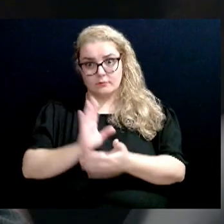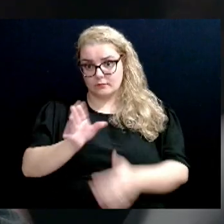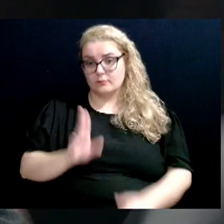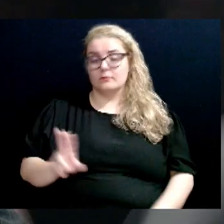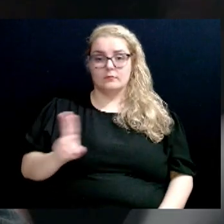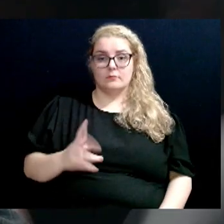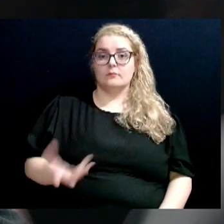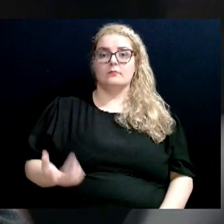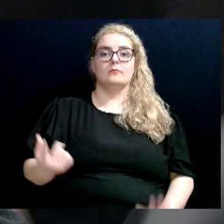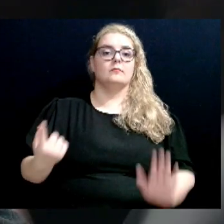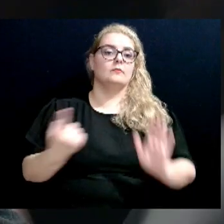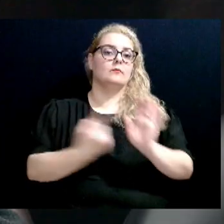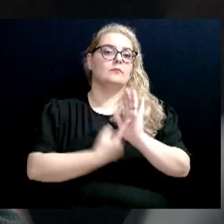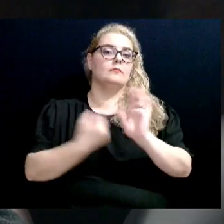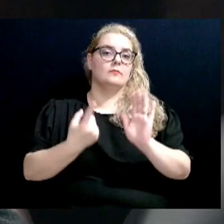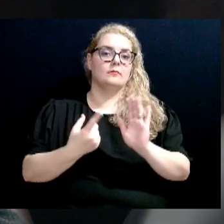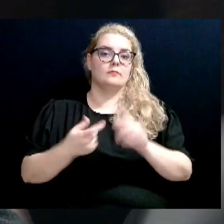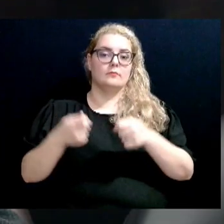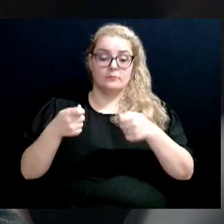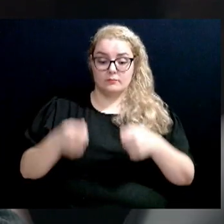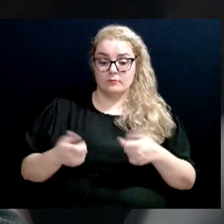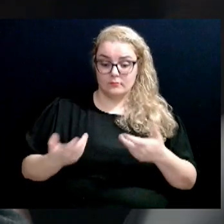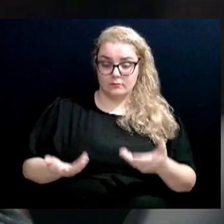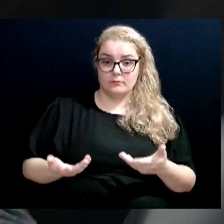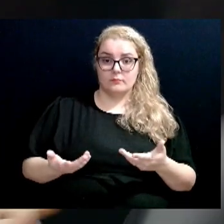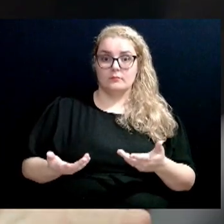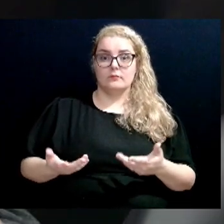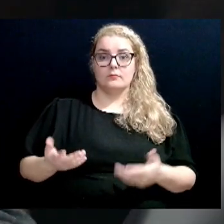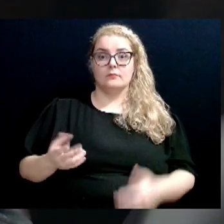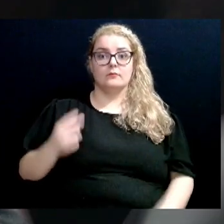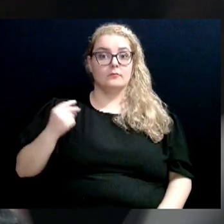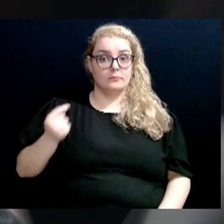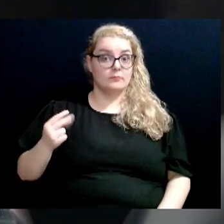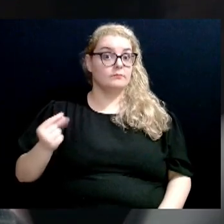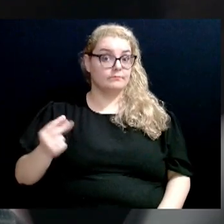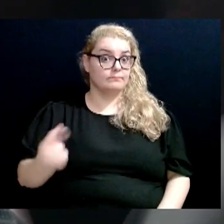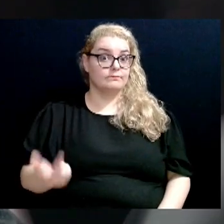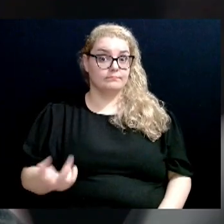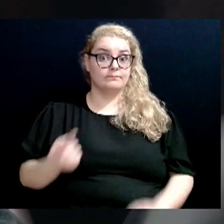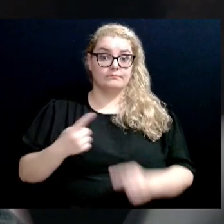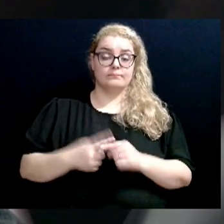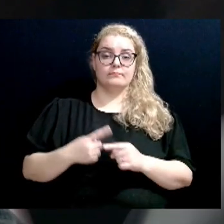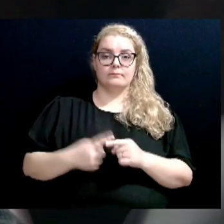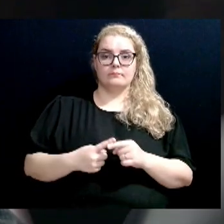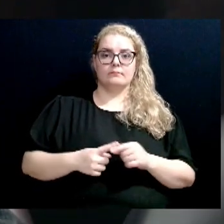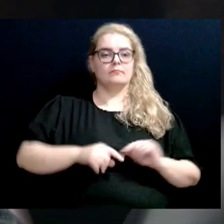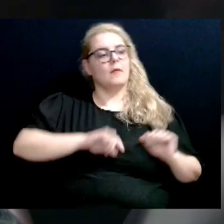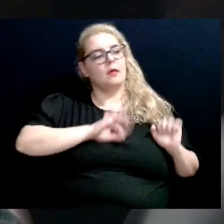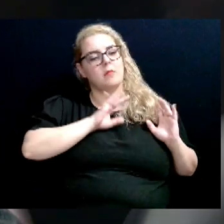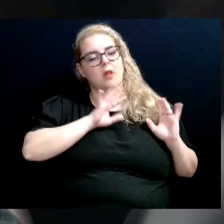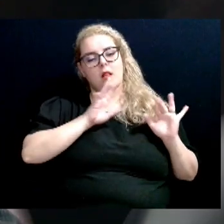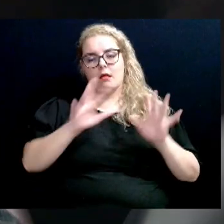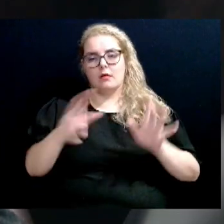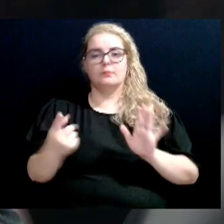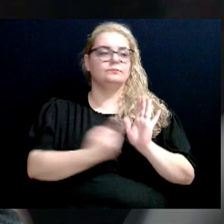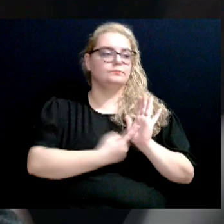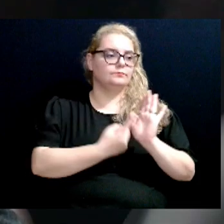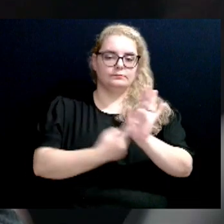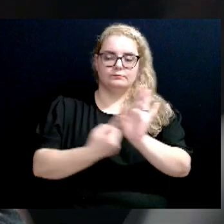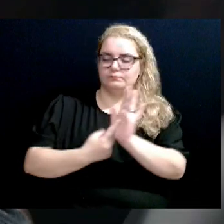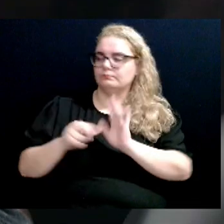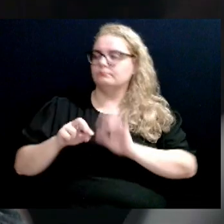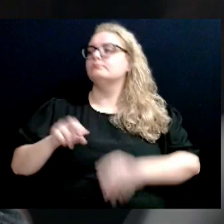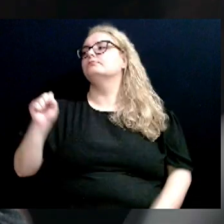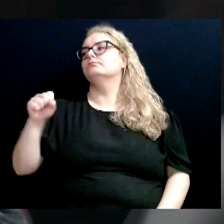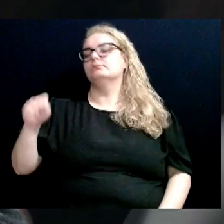mais consagradas, que estão no mercado há mais tempo, porque hoje vem uma enxurrada de marcas, né? É muita gente abrindo